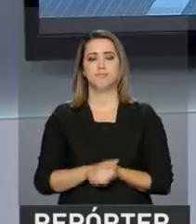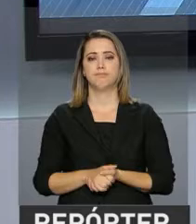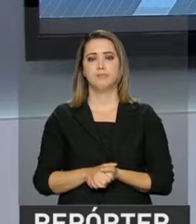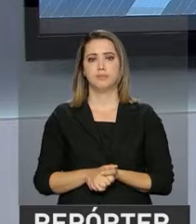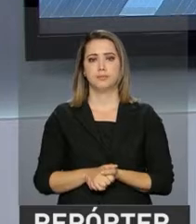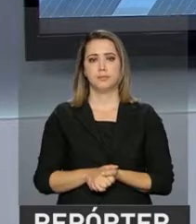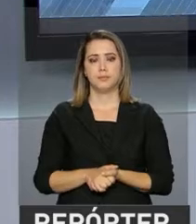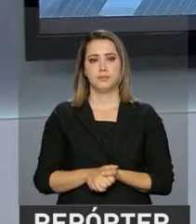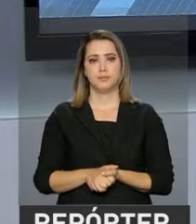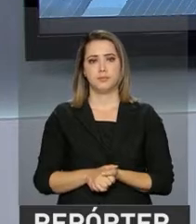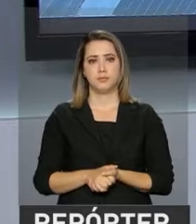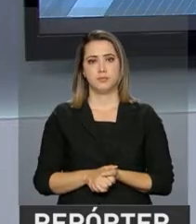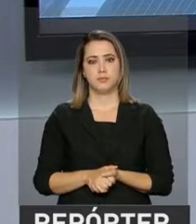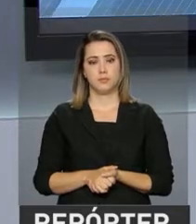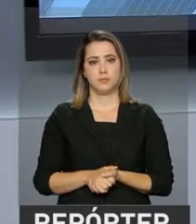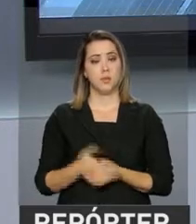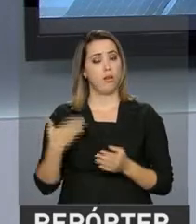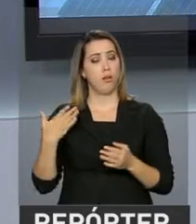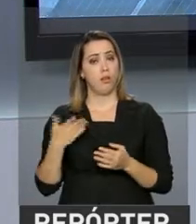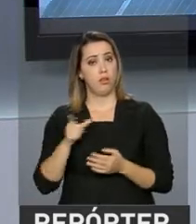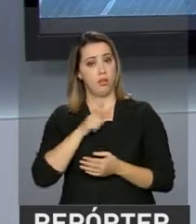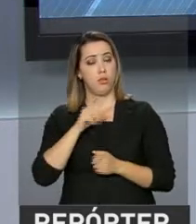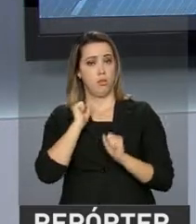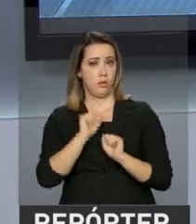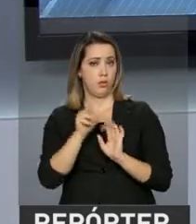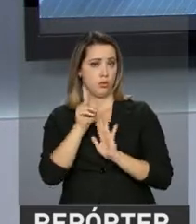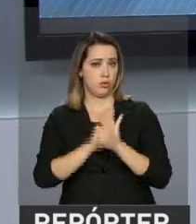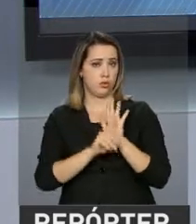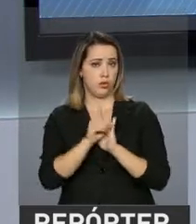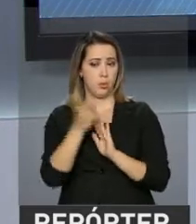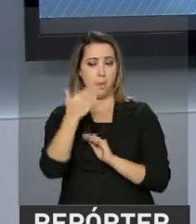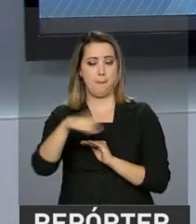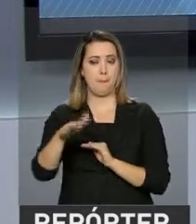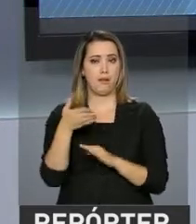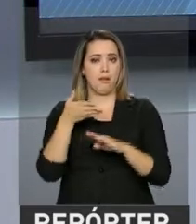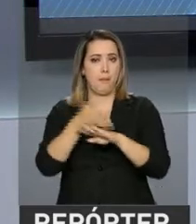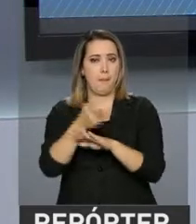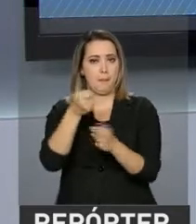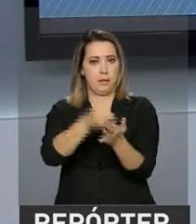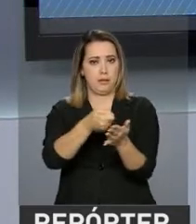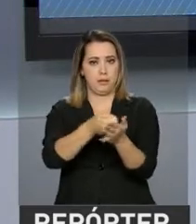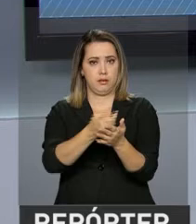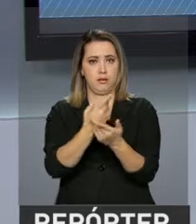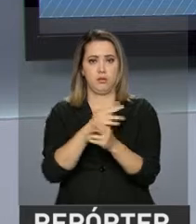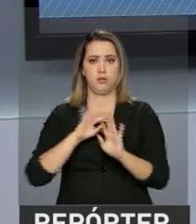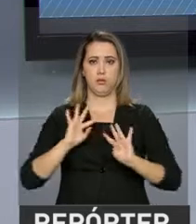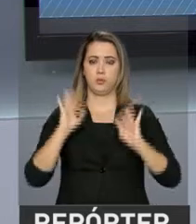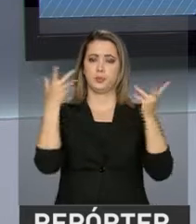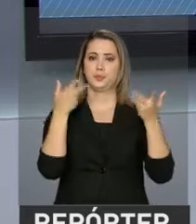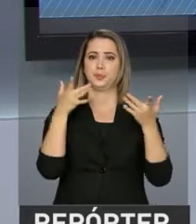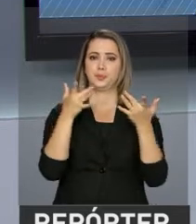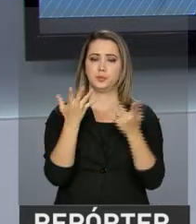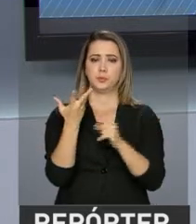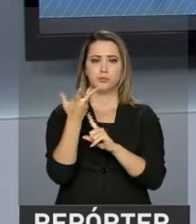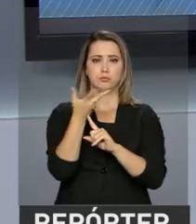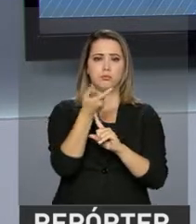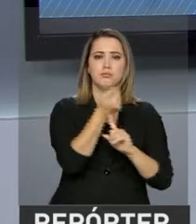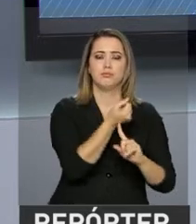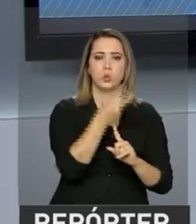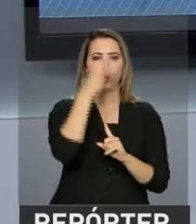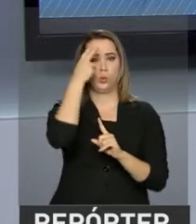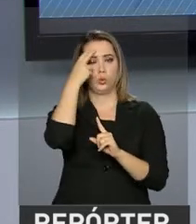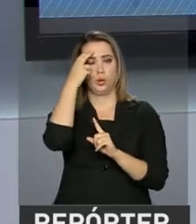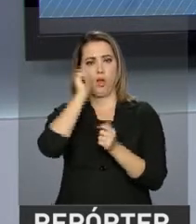o acesso à meia-entrada em eventos artísticos culturais e esportivos além de descontos ou mesmo gratuidade